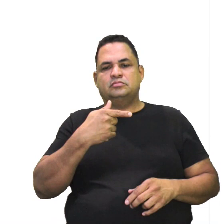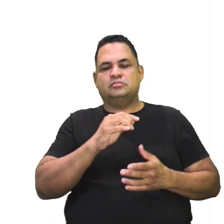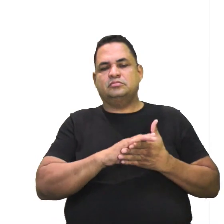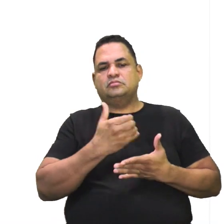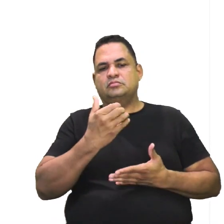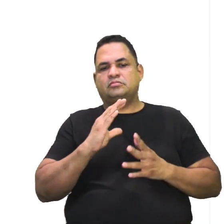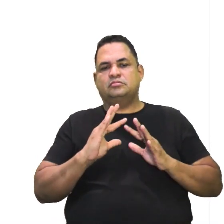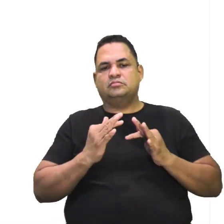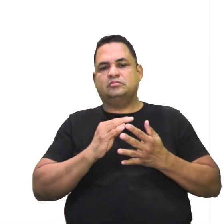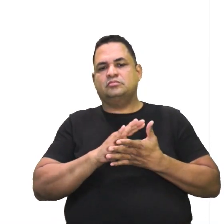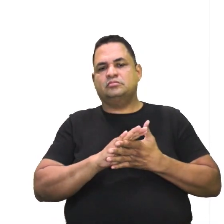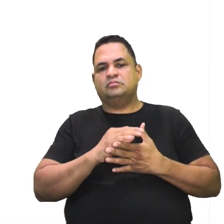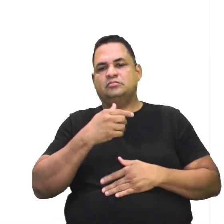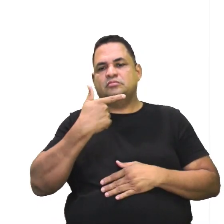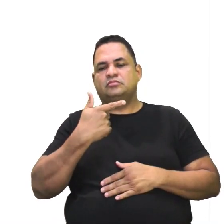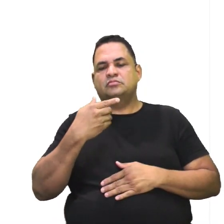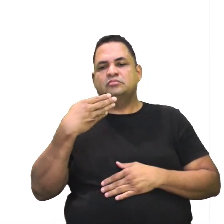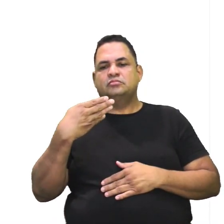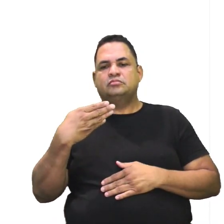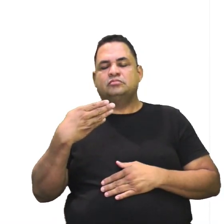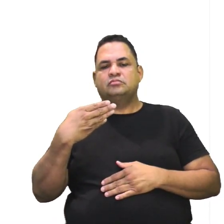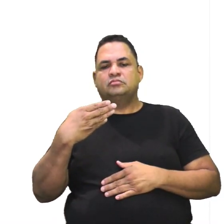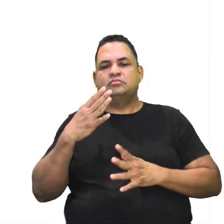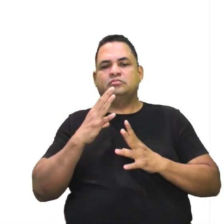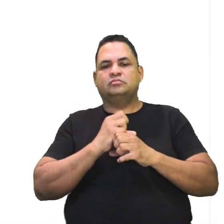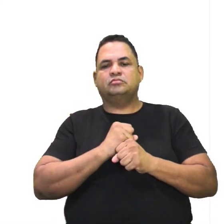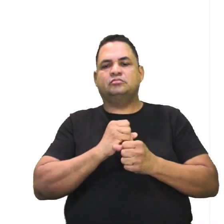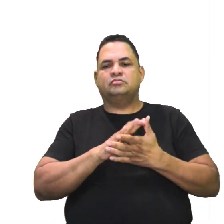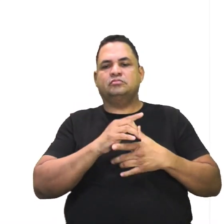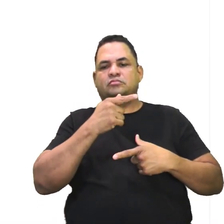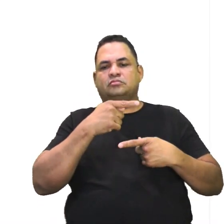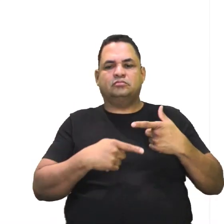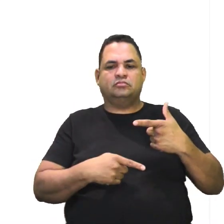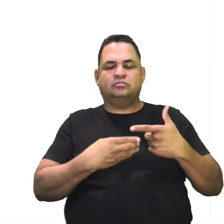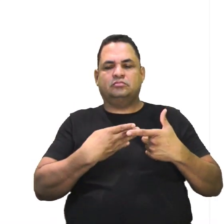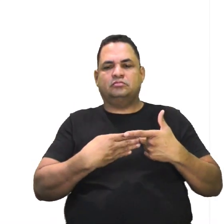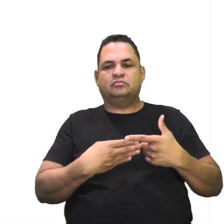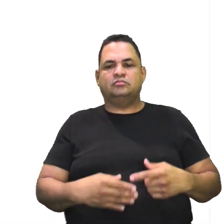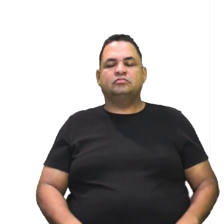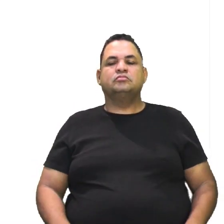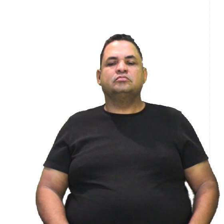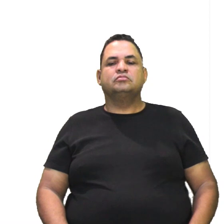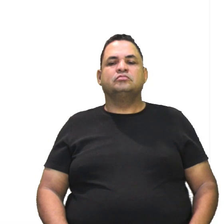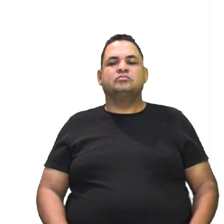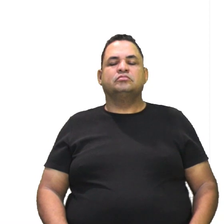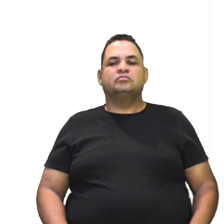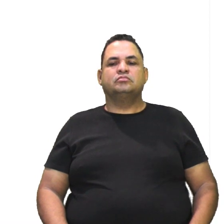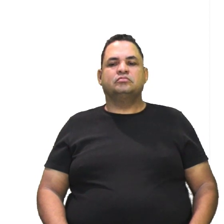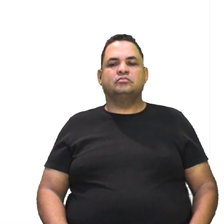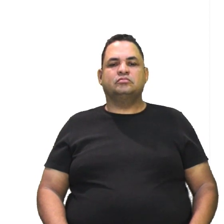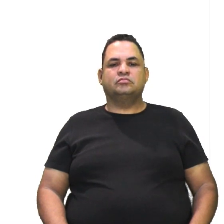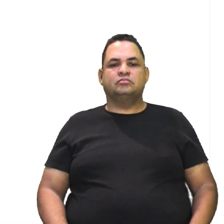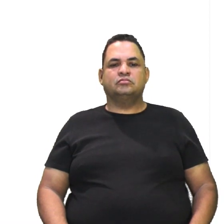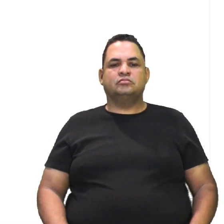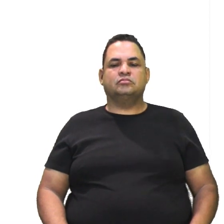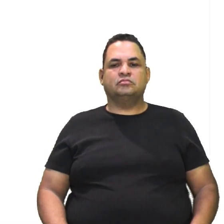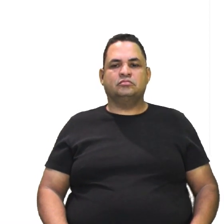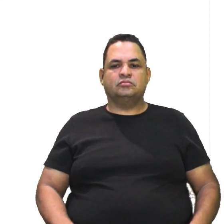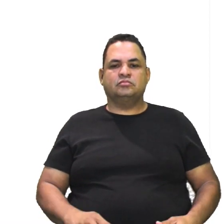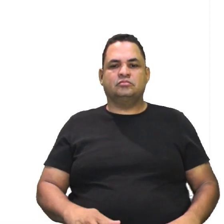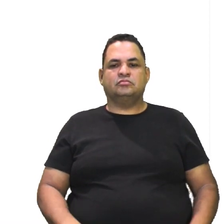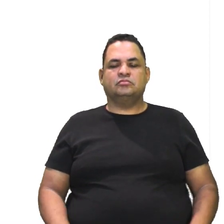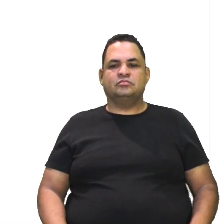9, 19 com 5, 24. 24 dividido por 4, bom é que o meu 4 horas em cima é de um jeito, embaixo é de outro. É né? para